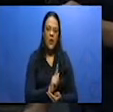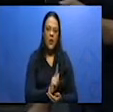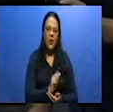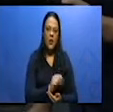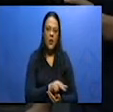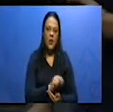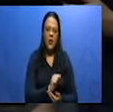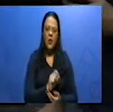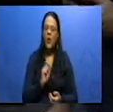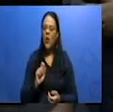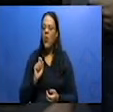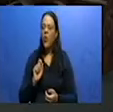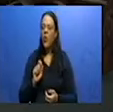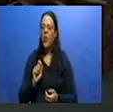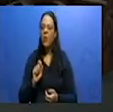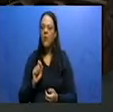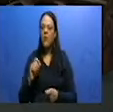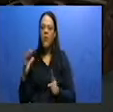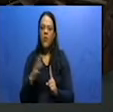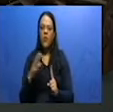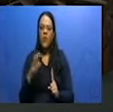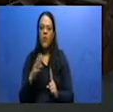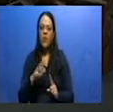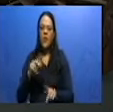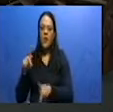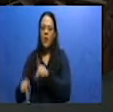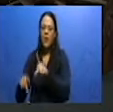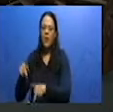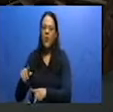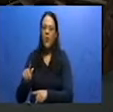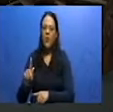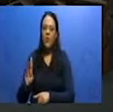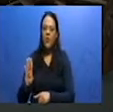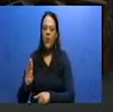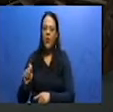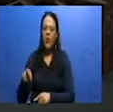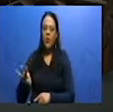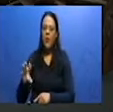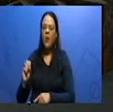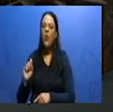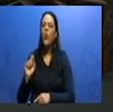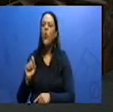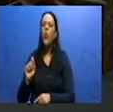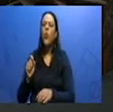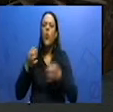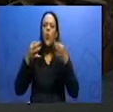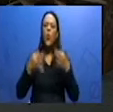povos bantus. Qual será que está correta aqui?